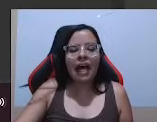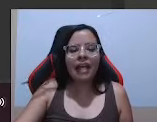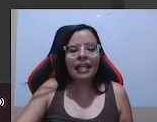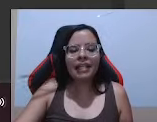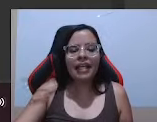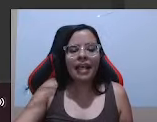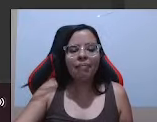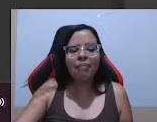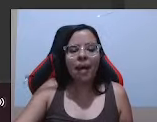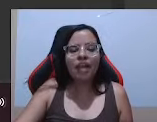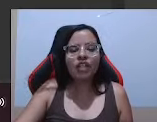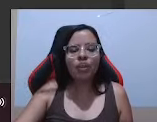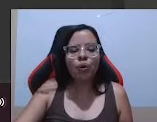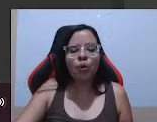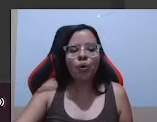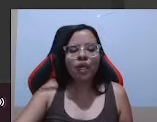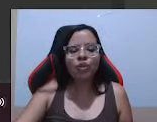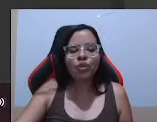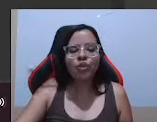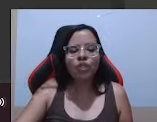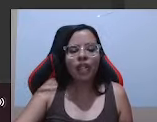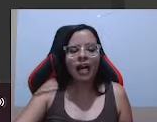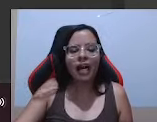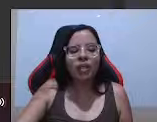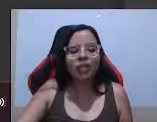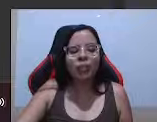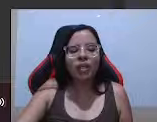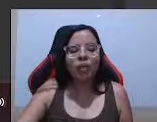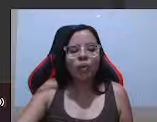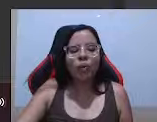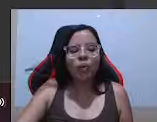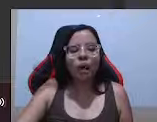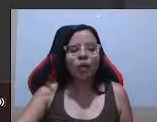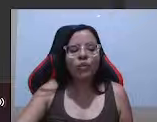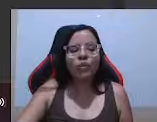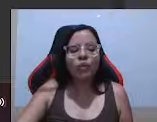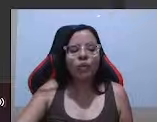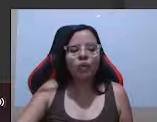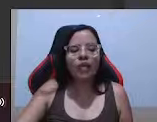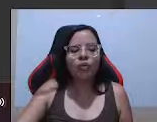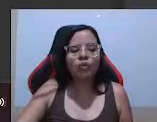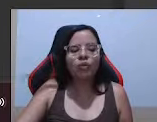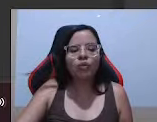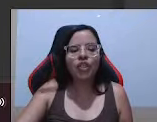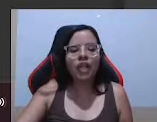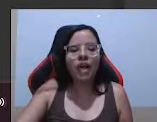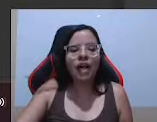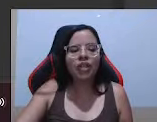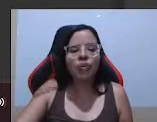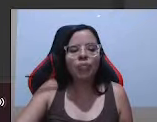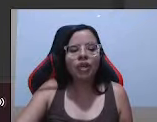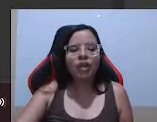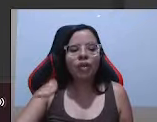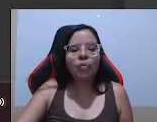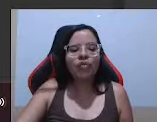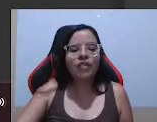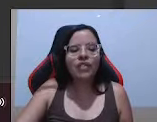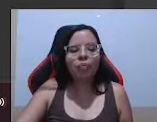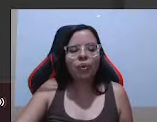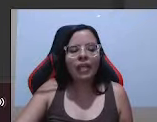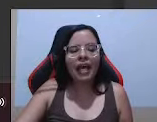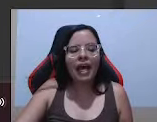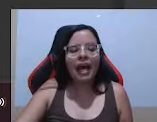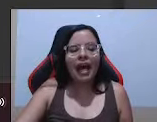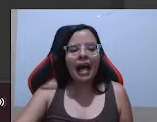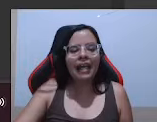apostila, ainda tem a parte do estudo de caso, no qual eu explico o que é o estudo de caso, como